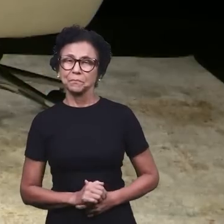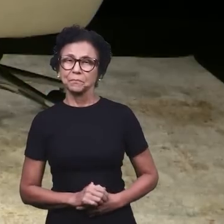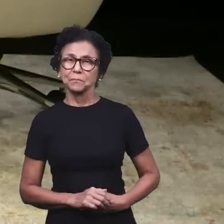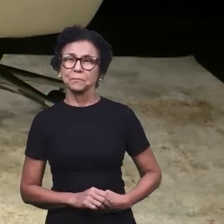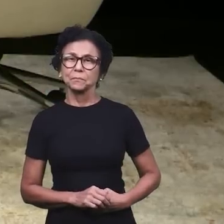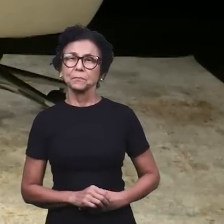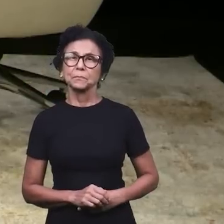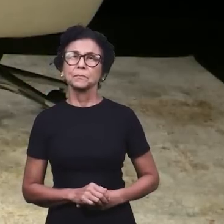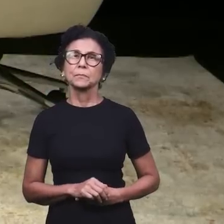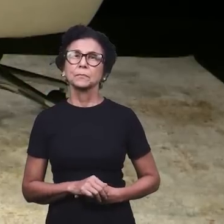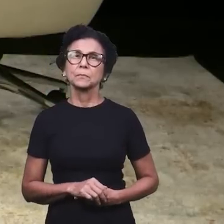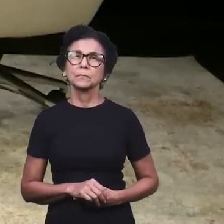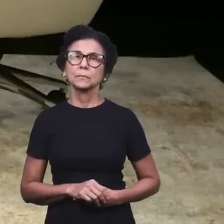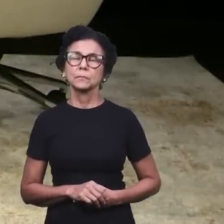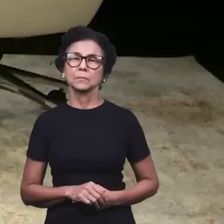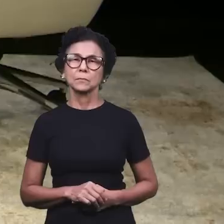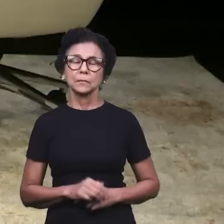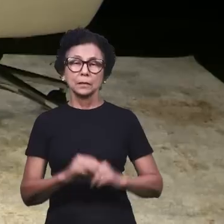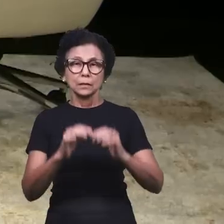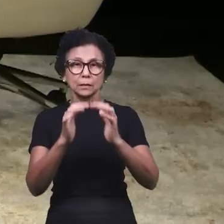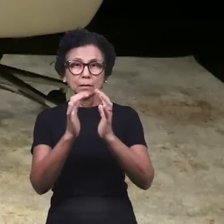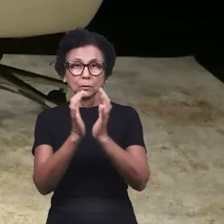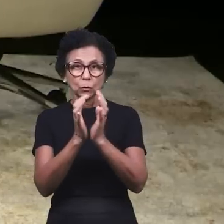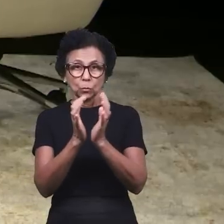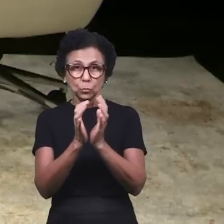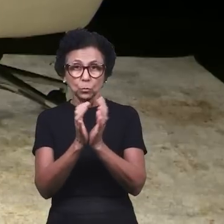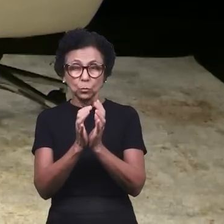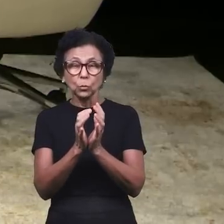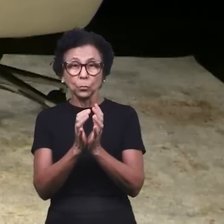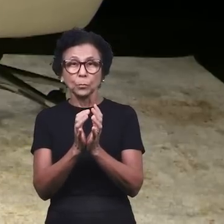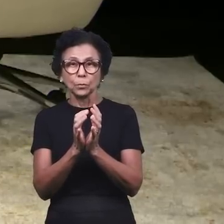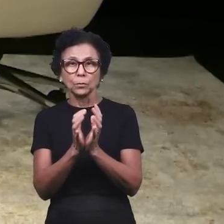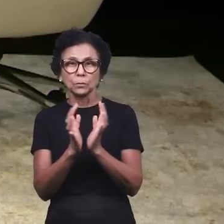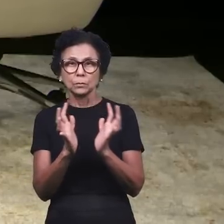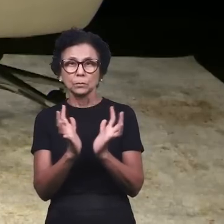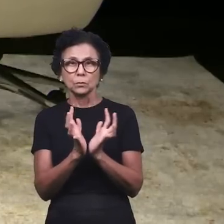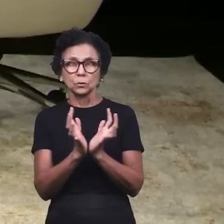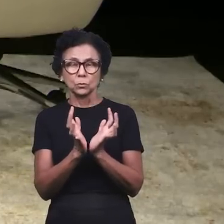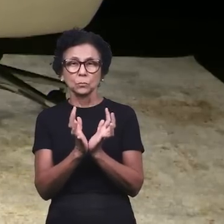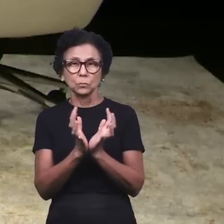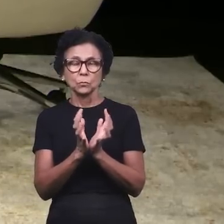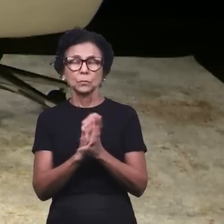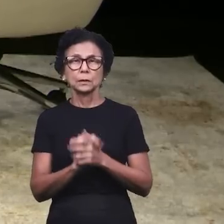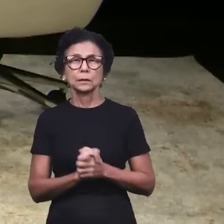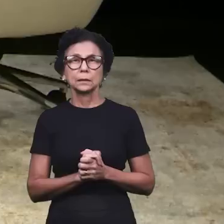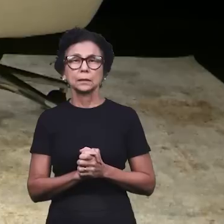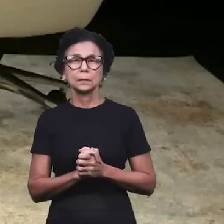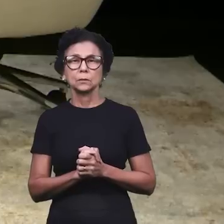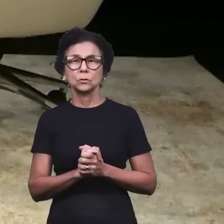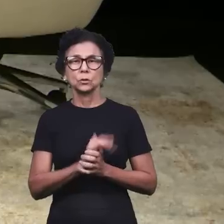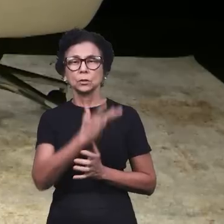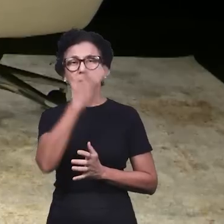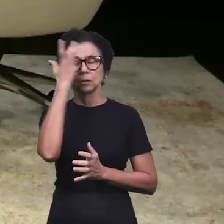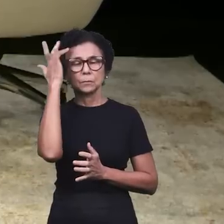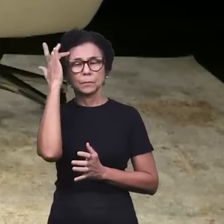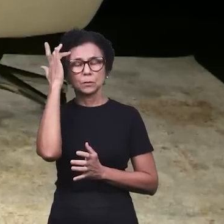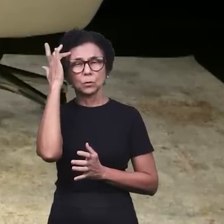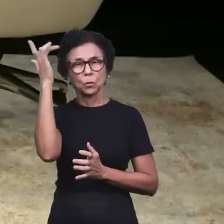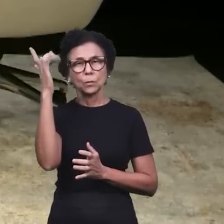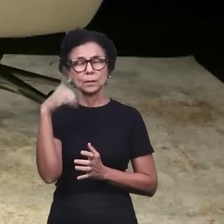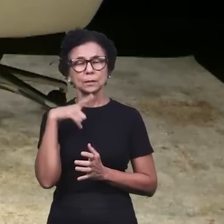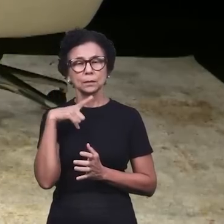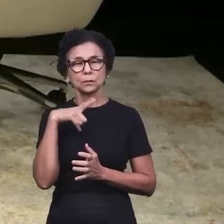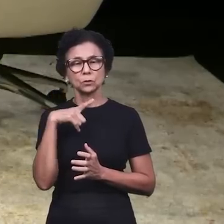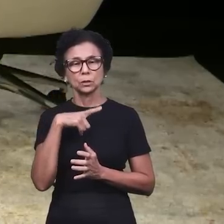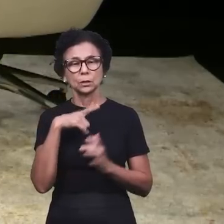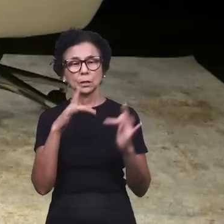esse grupo que eram diplomatas que tinham tido contato com o nosso pessoal